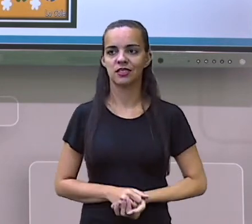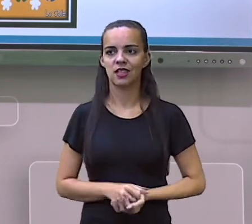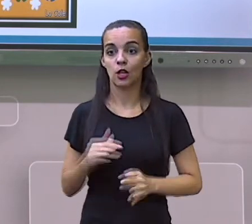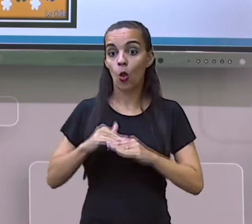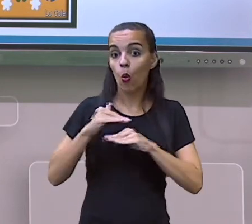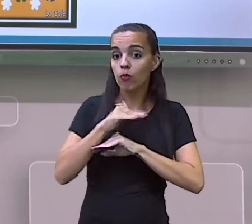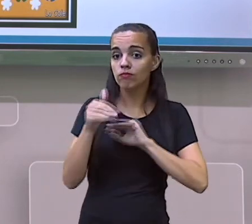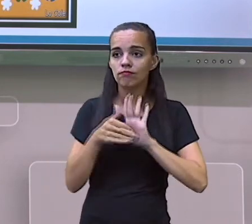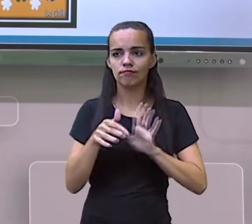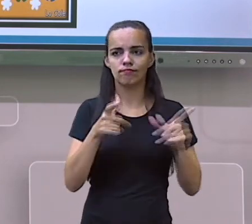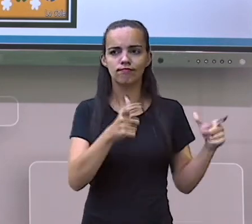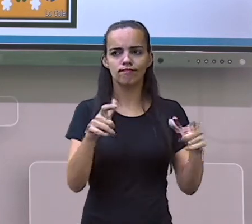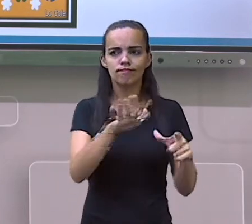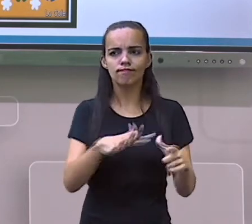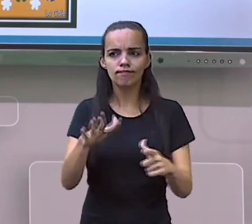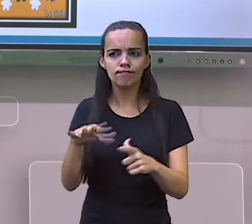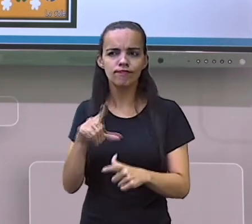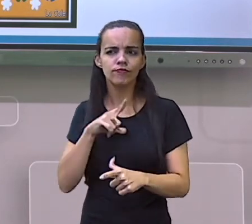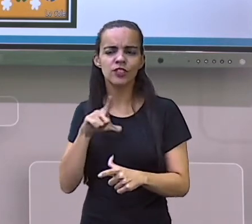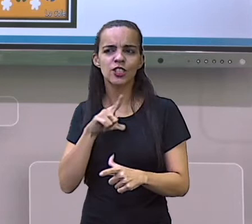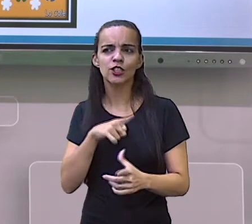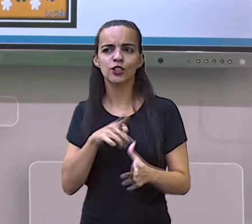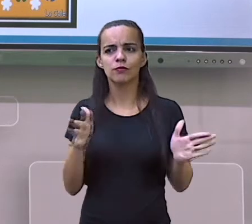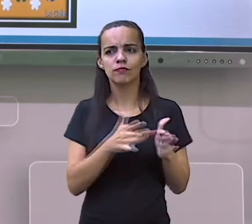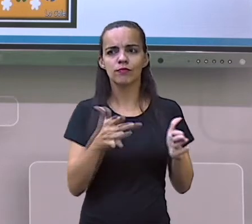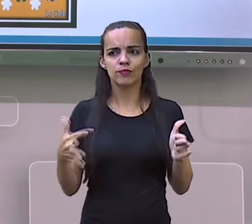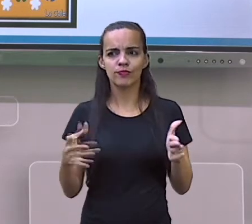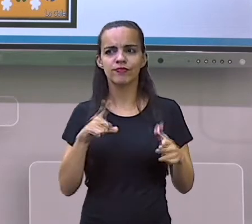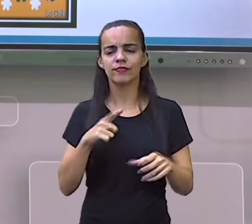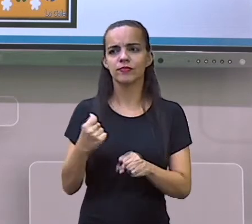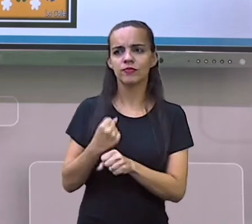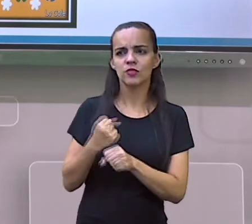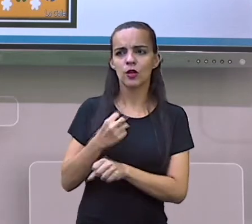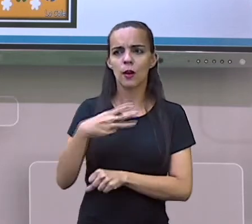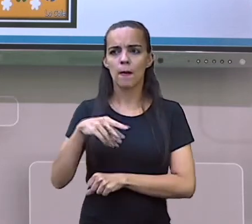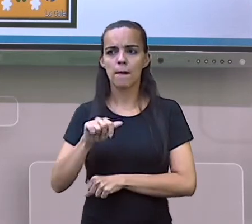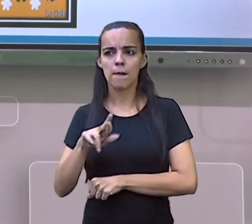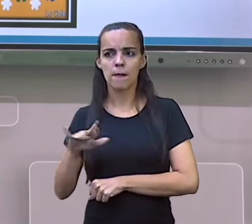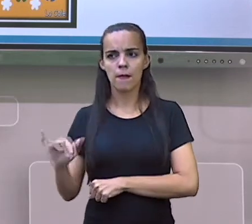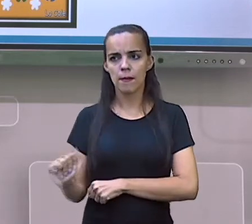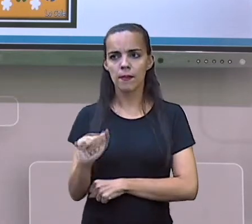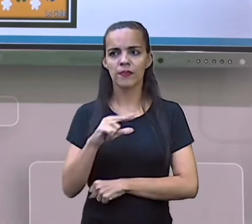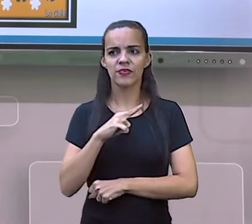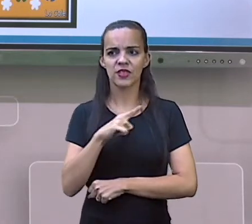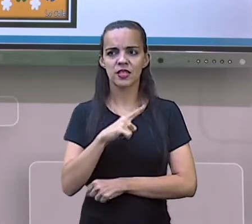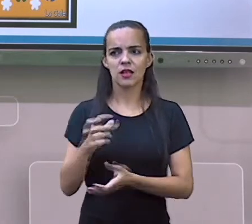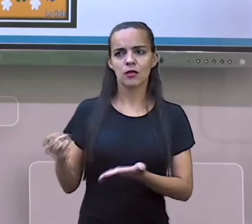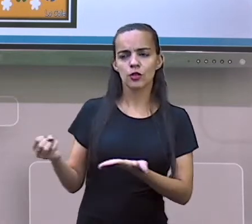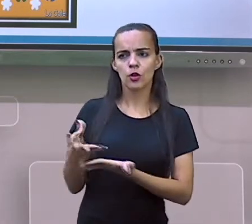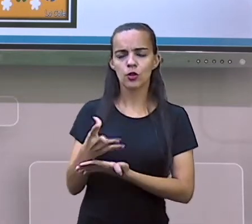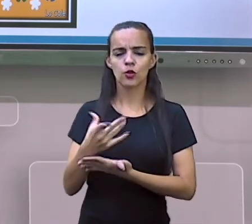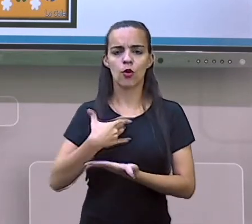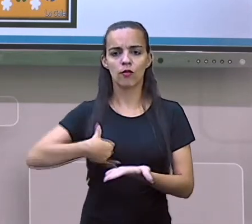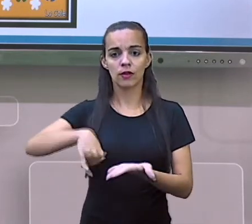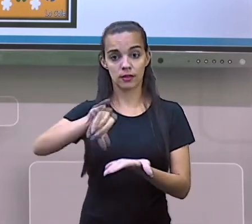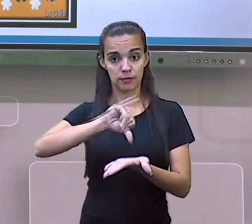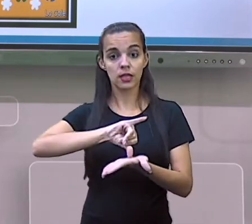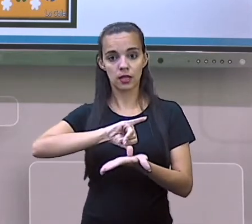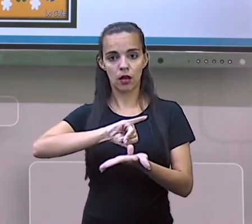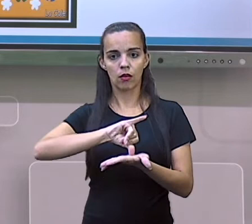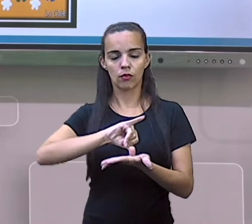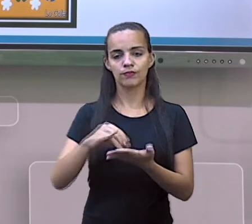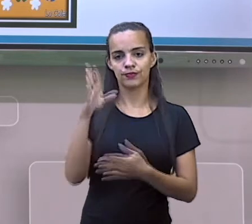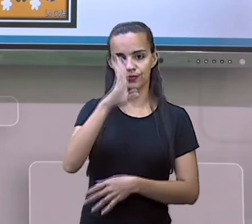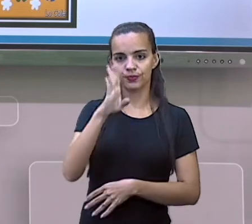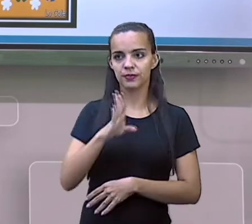Em todas as áreas, é nesse período que as obras de Oscar Niemeyer vão compor a nova capital do país,